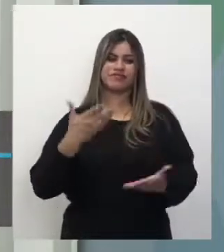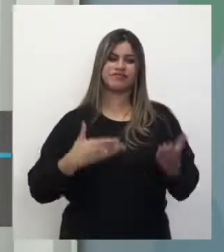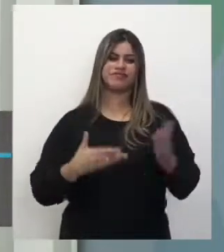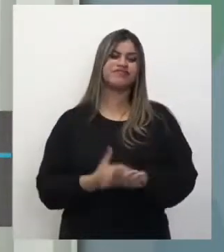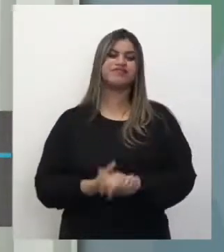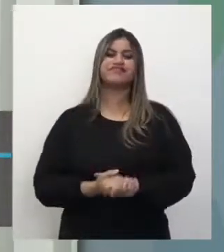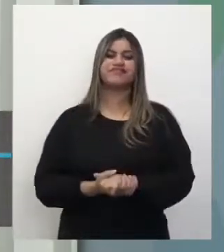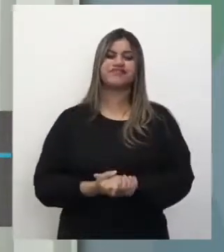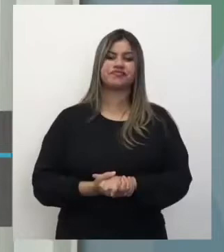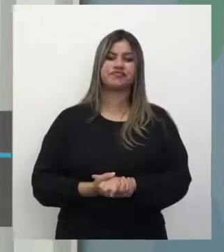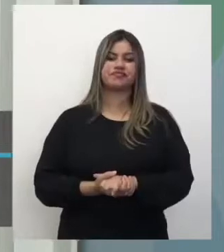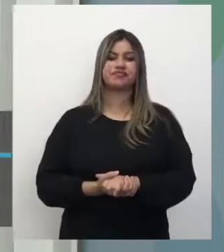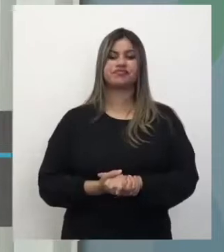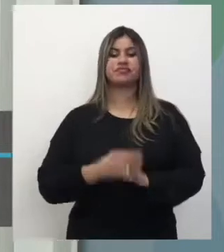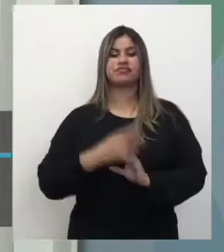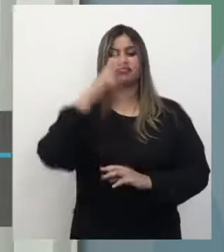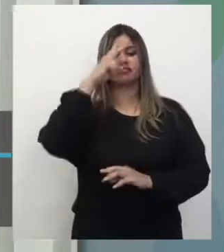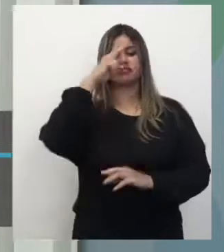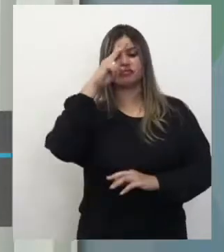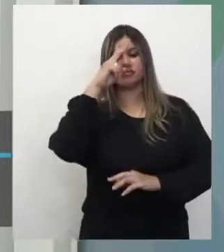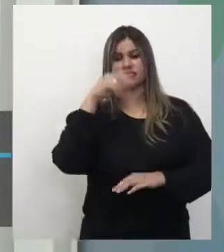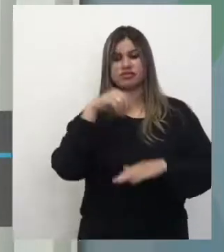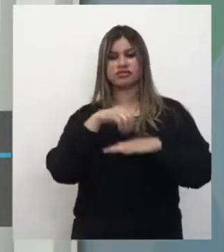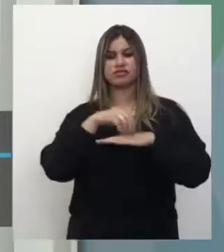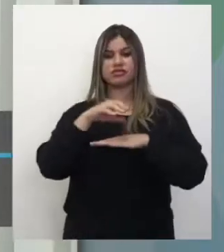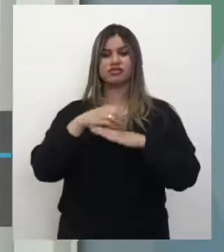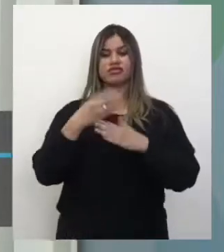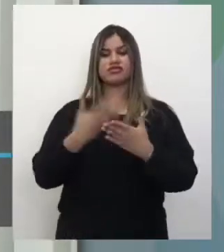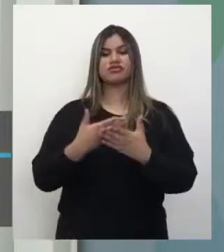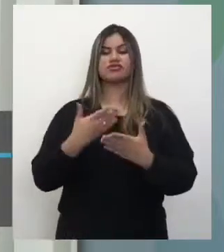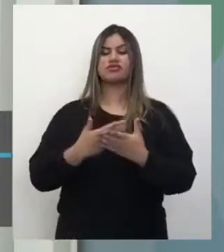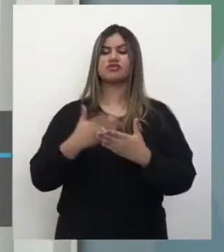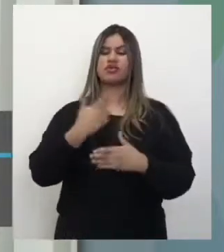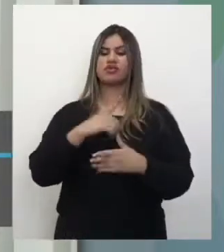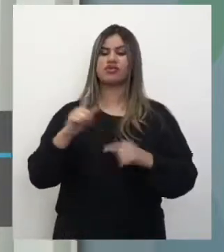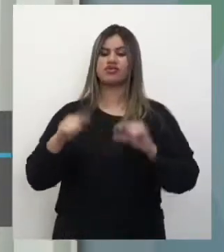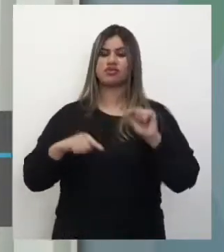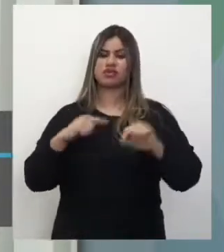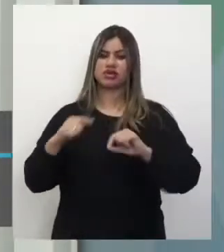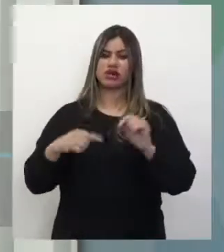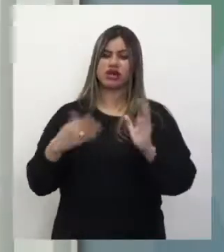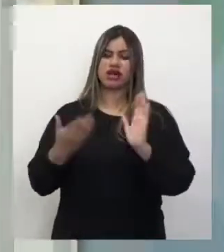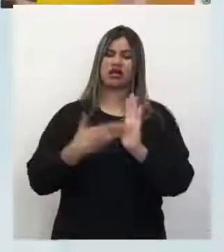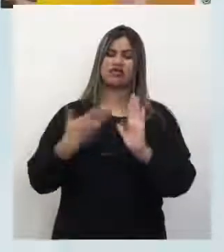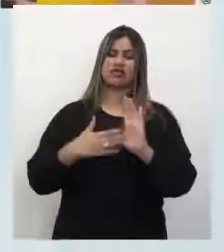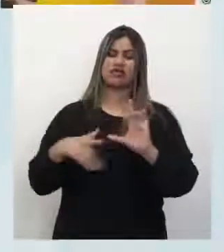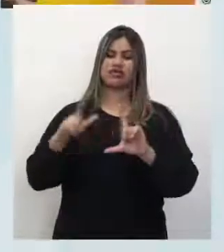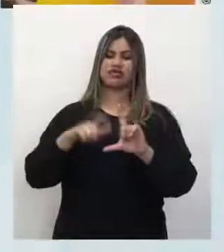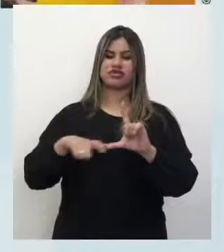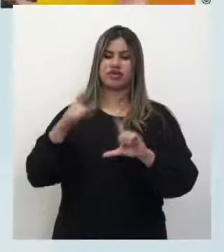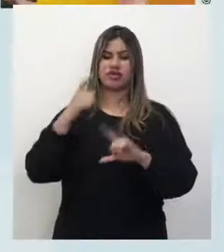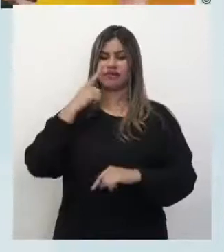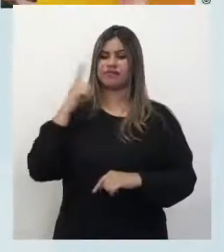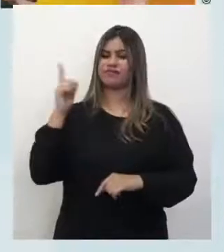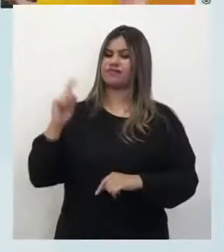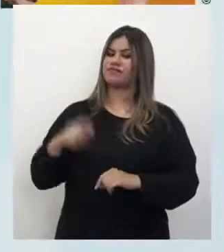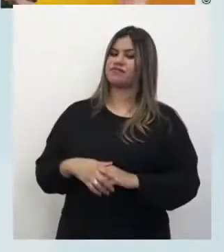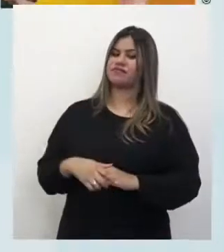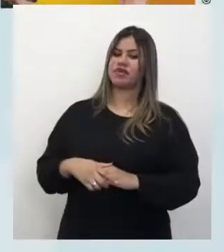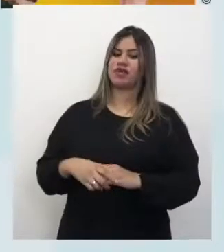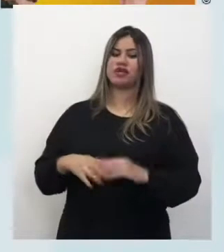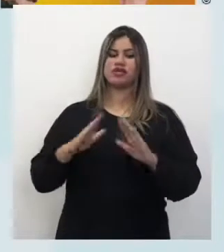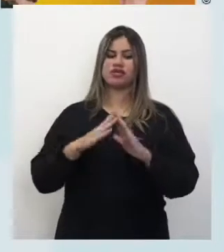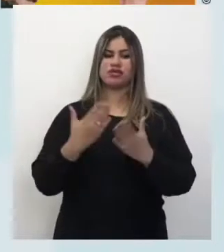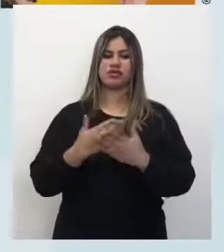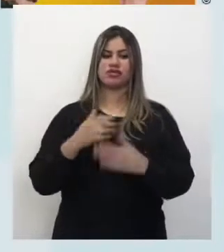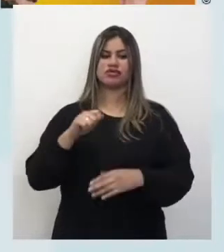interação. Lembre-se das sugestões que eu dei nas outras aulas também, de fazer uma revista digital, como o pessoal lá do Colégio Antônio Fioravante